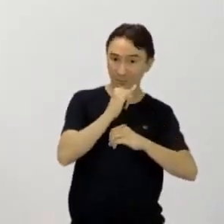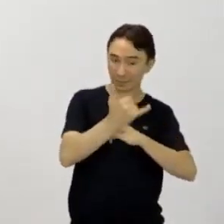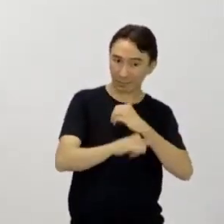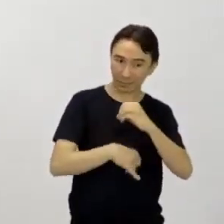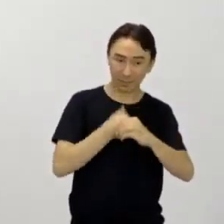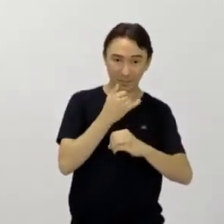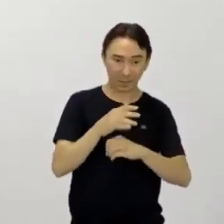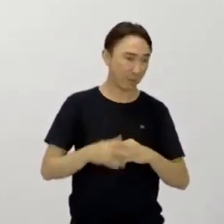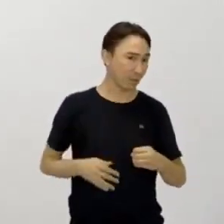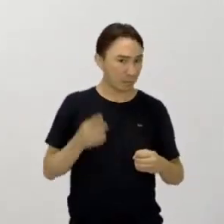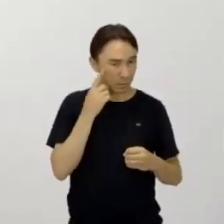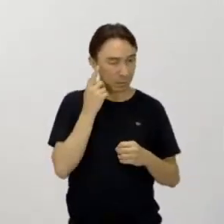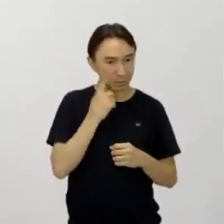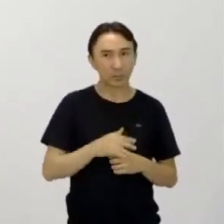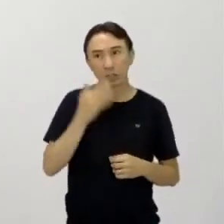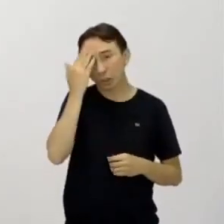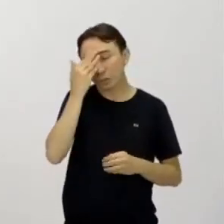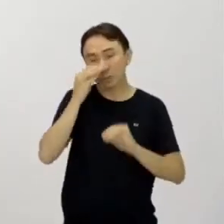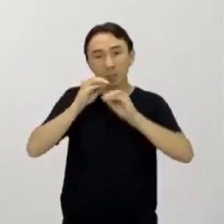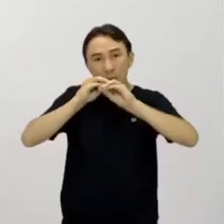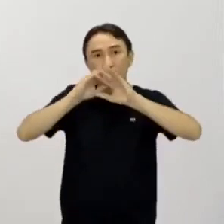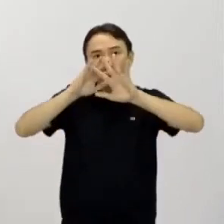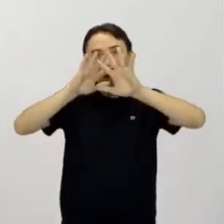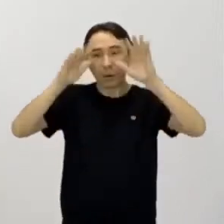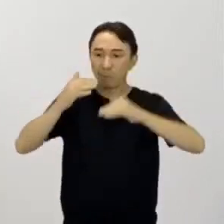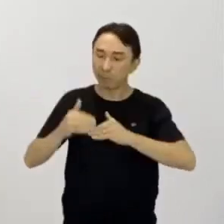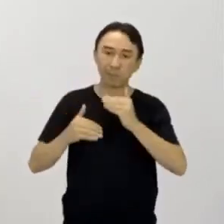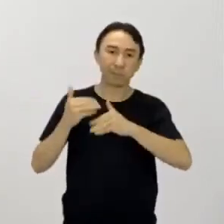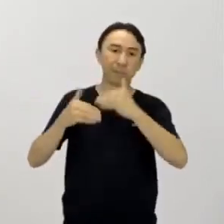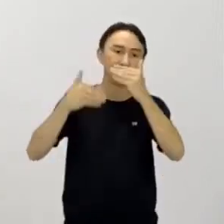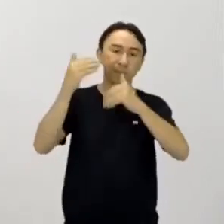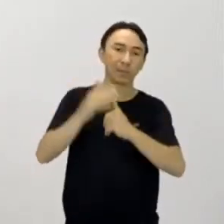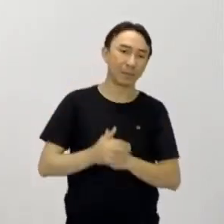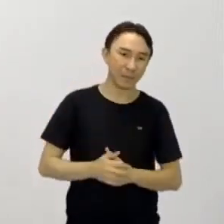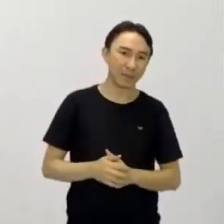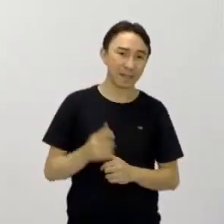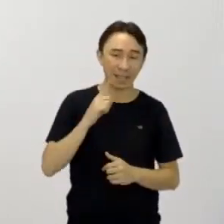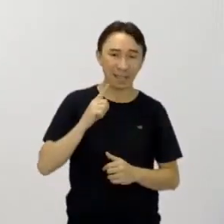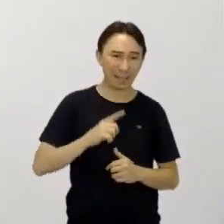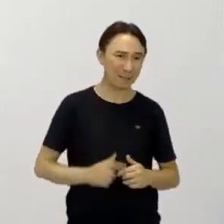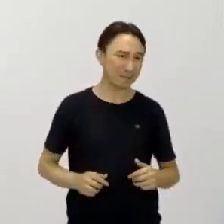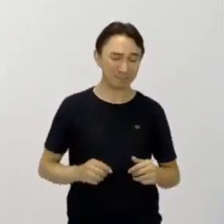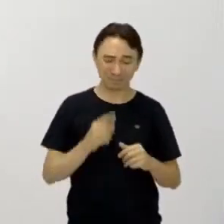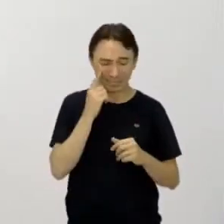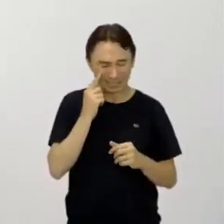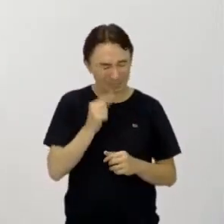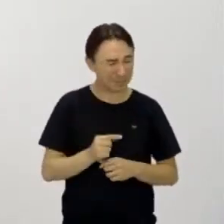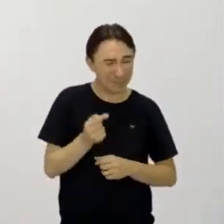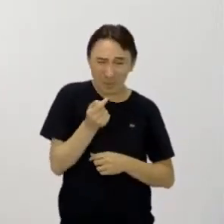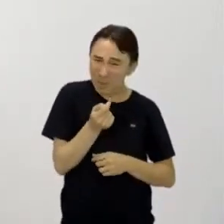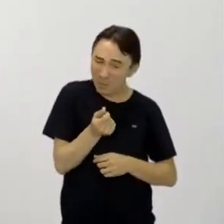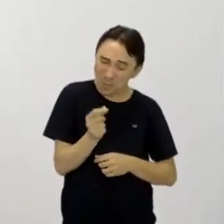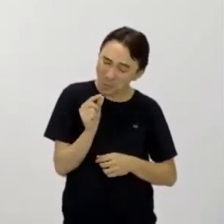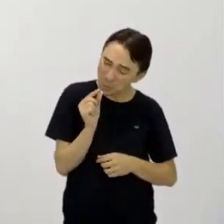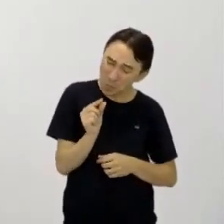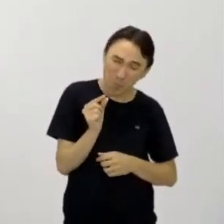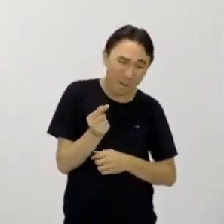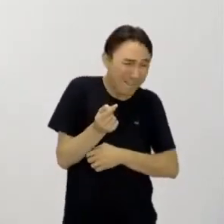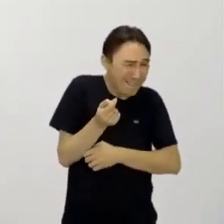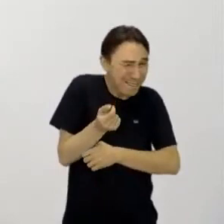pequenas partículas, né, muito menores do que a gente pode ver, menores do que um grão de